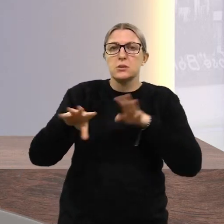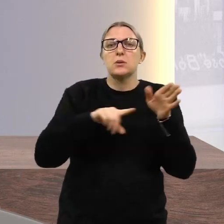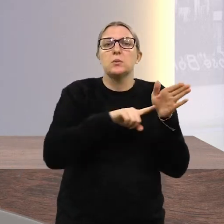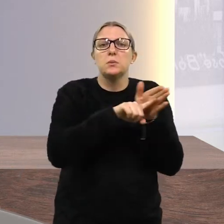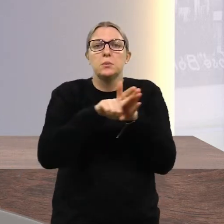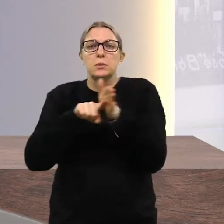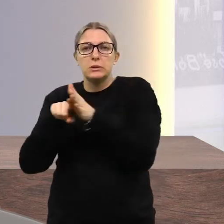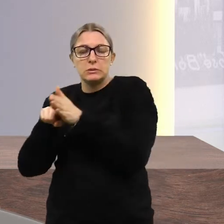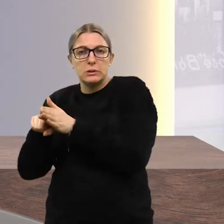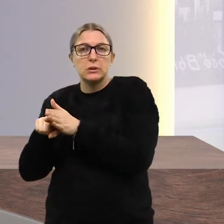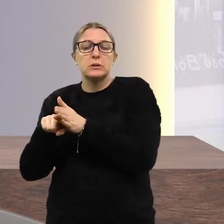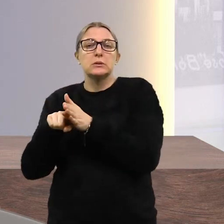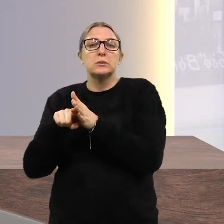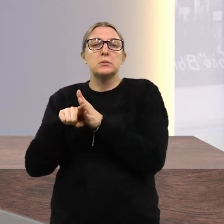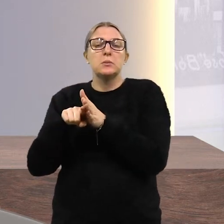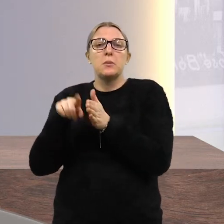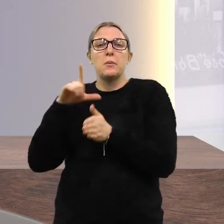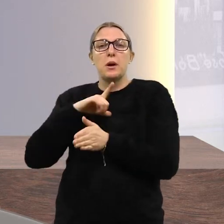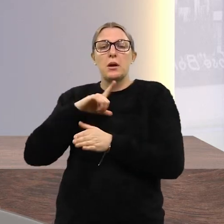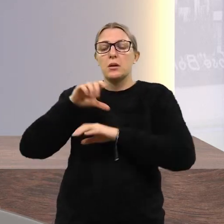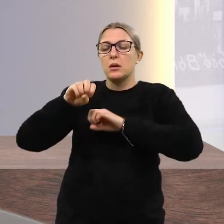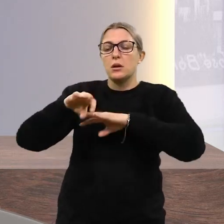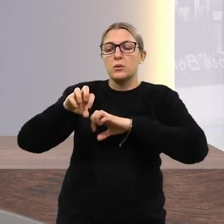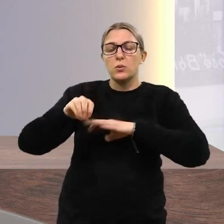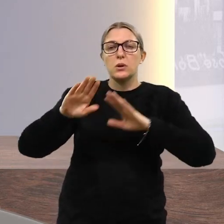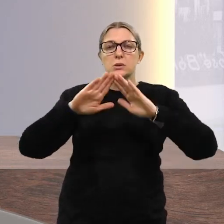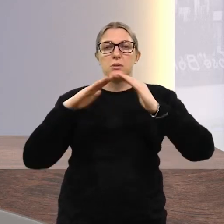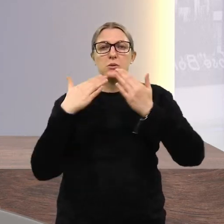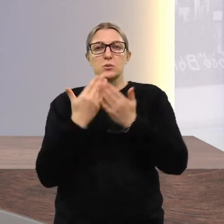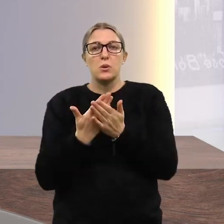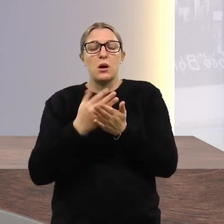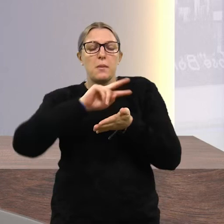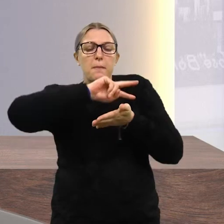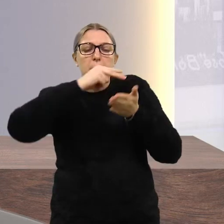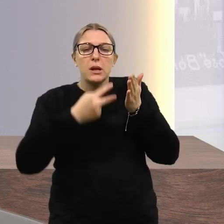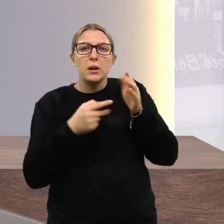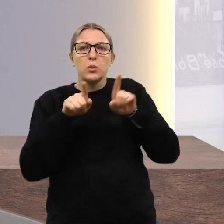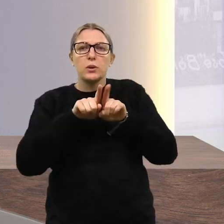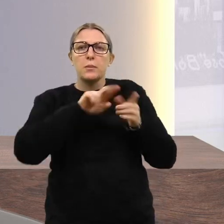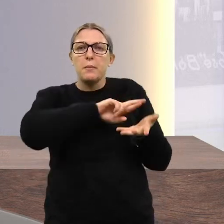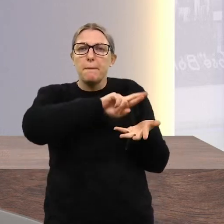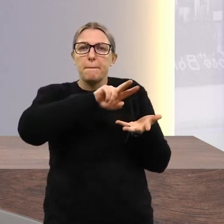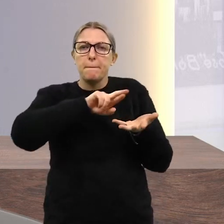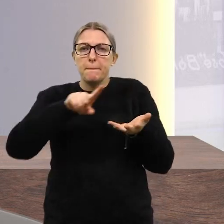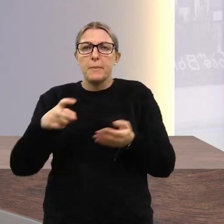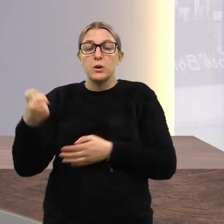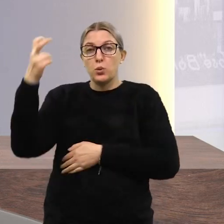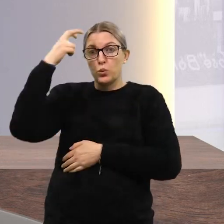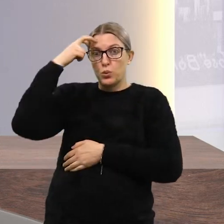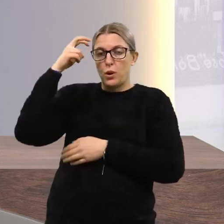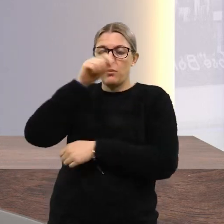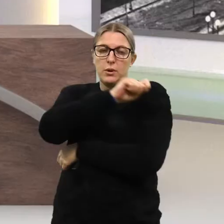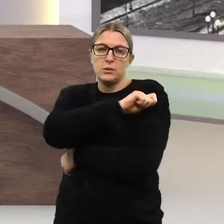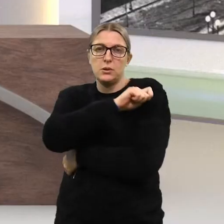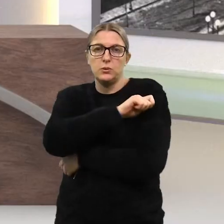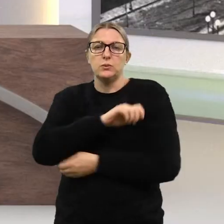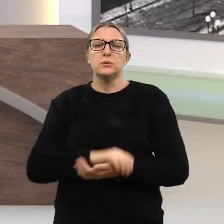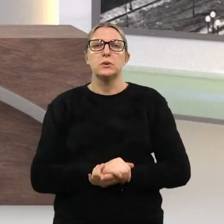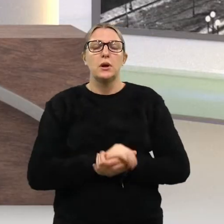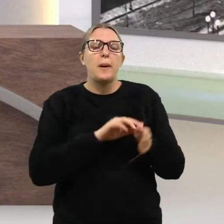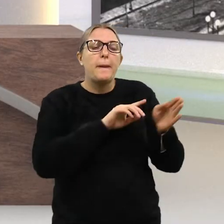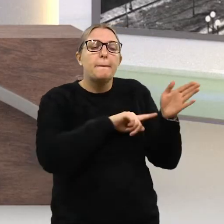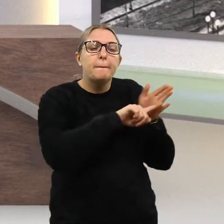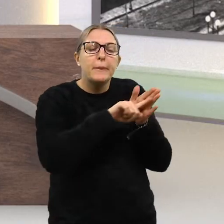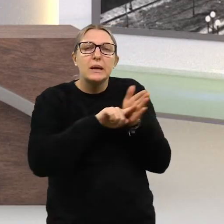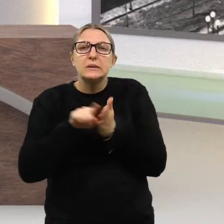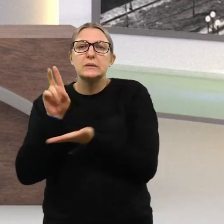de ensino e pesquisa para oferta de educação escolar bilíngue e intercultural aos estudantes. Uma